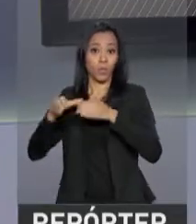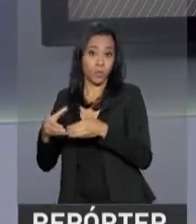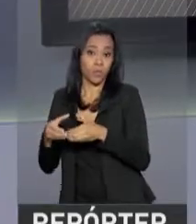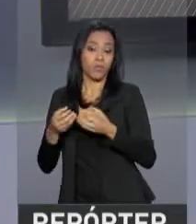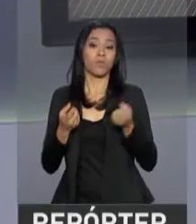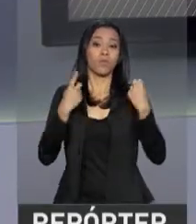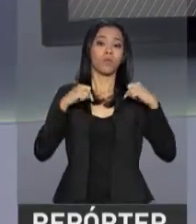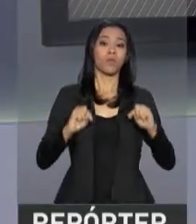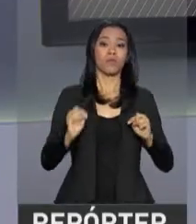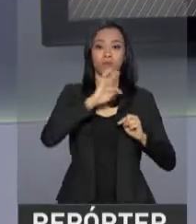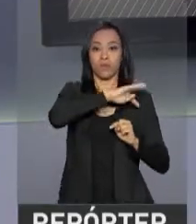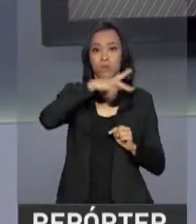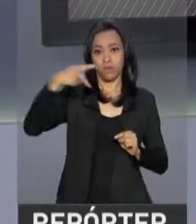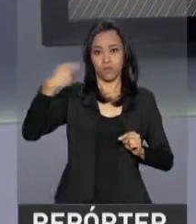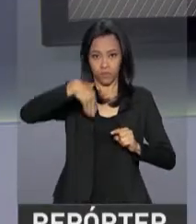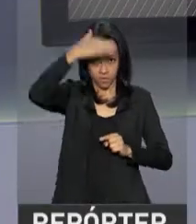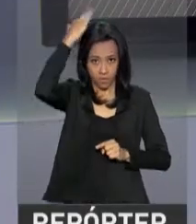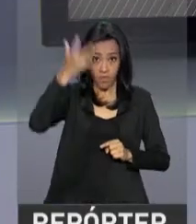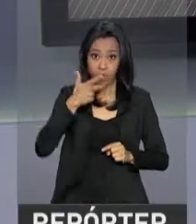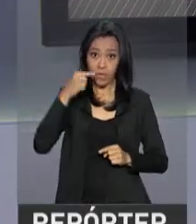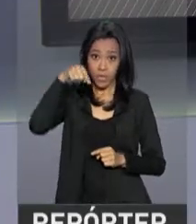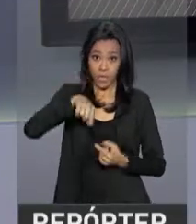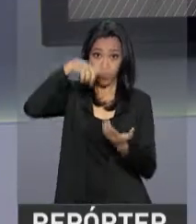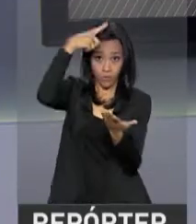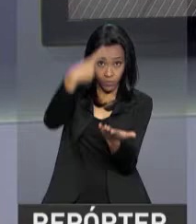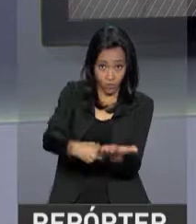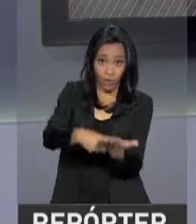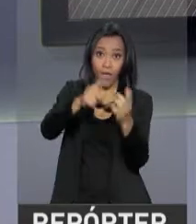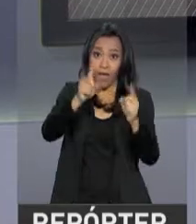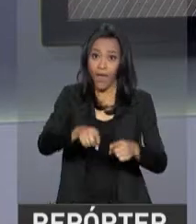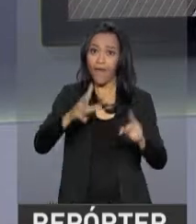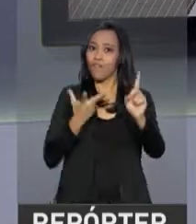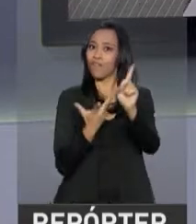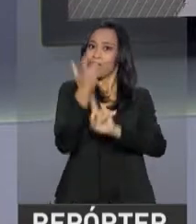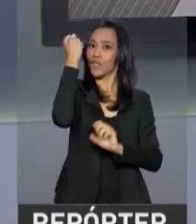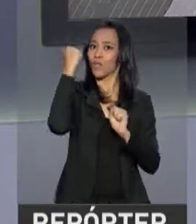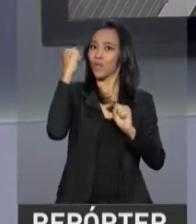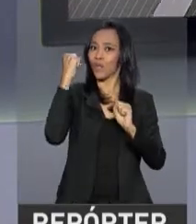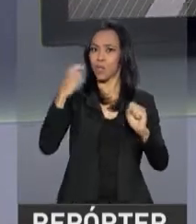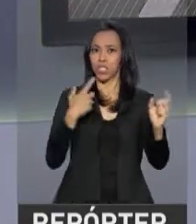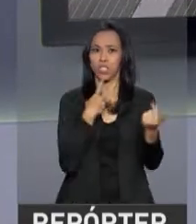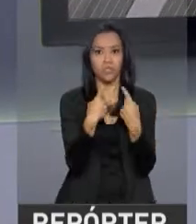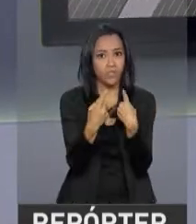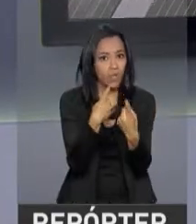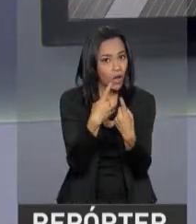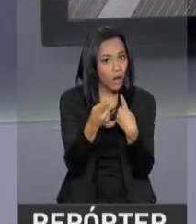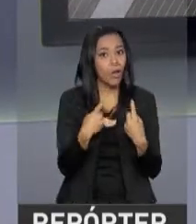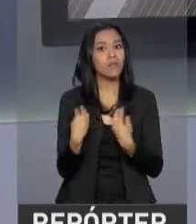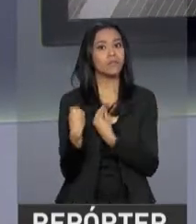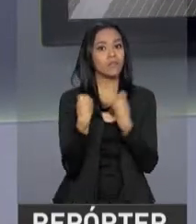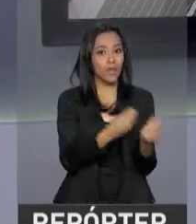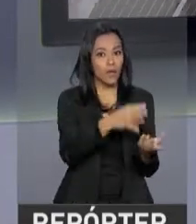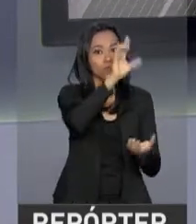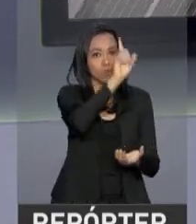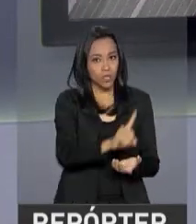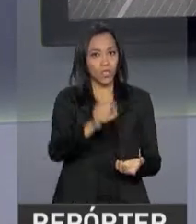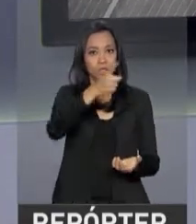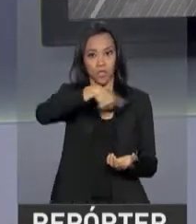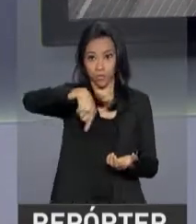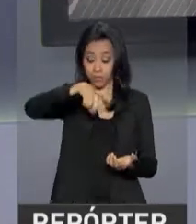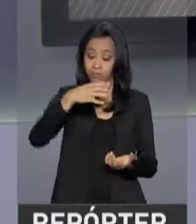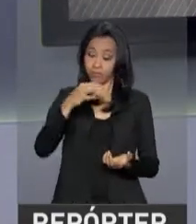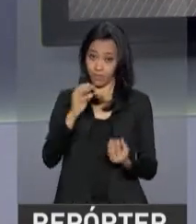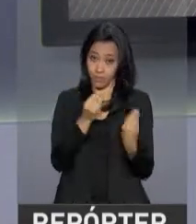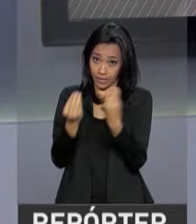o presidente michel temer disse que esse acordo representa a vitória do diálogo garante o direito dos poupadores mantém a estabilidade